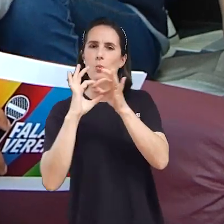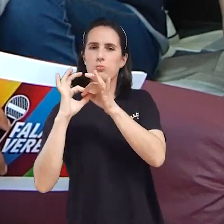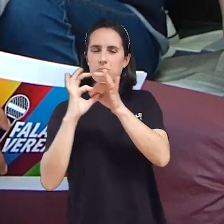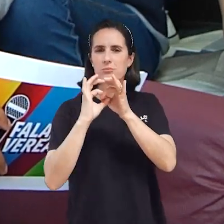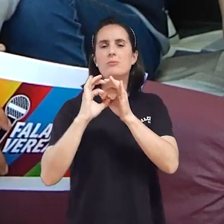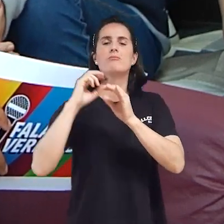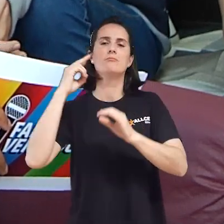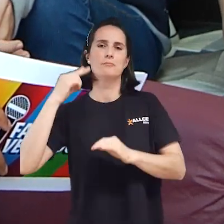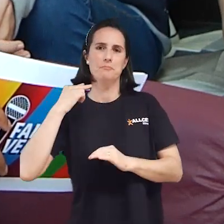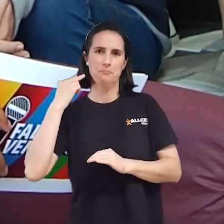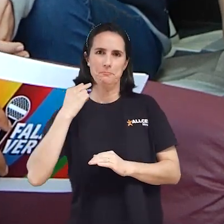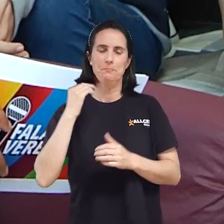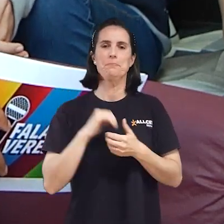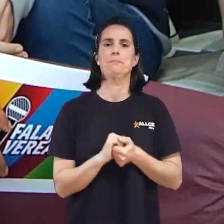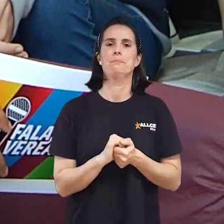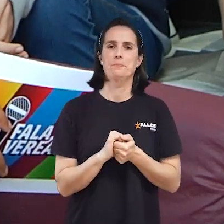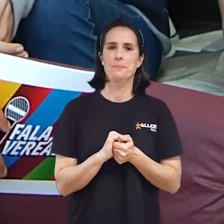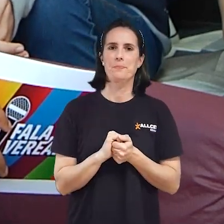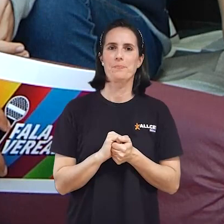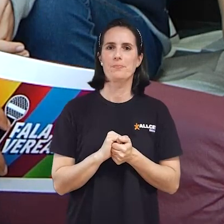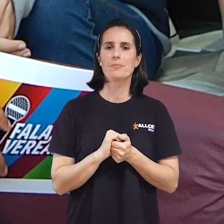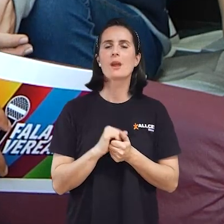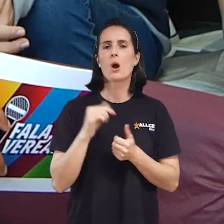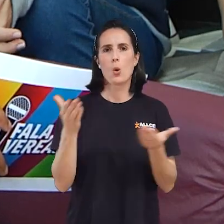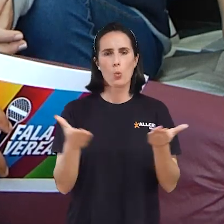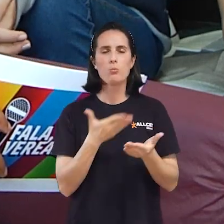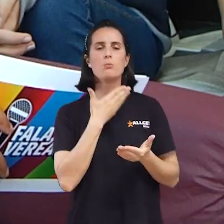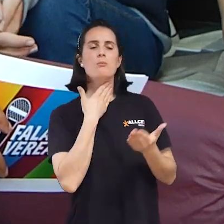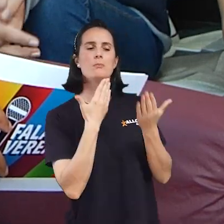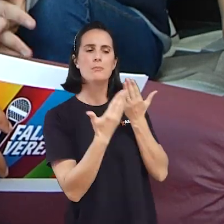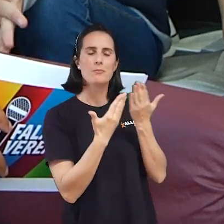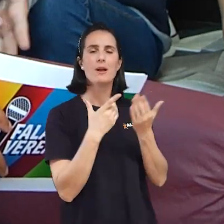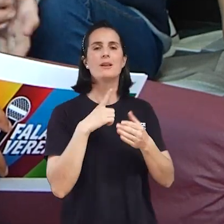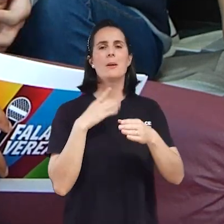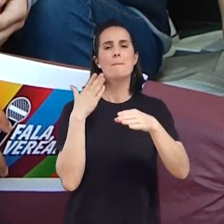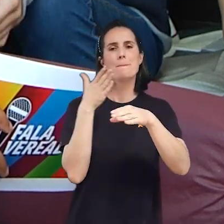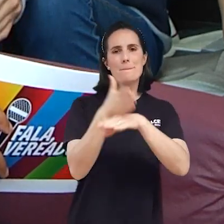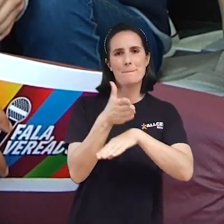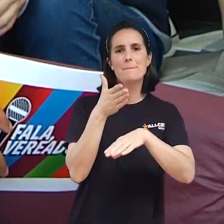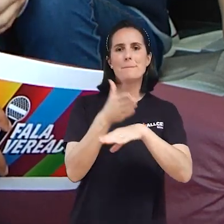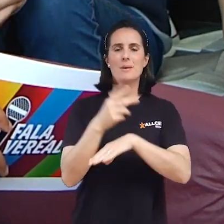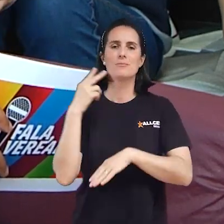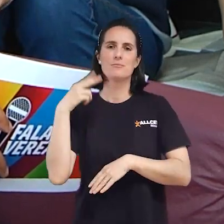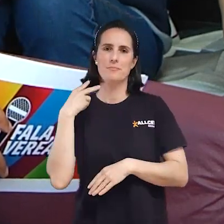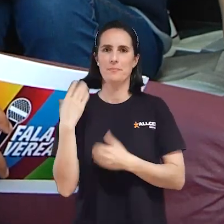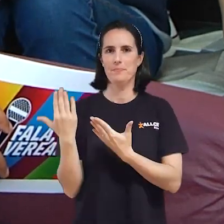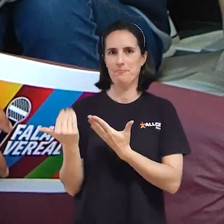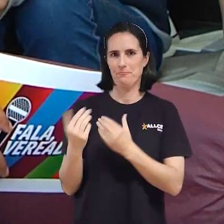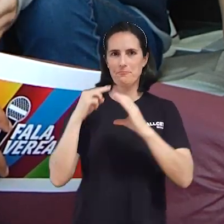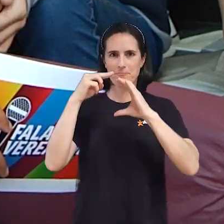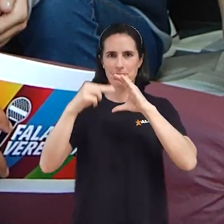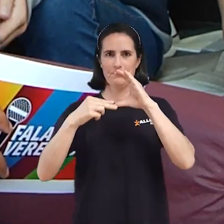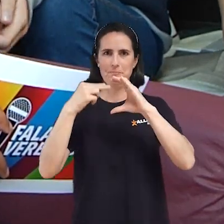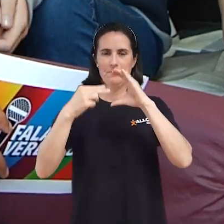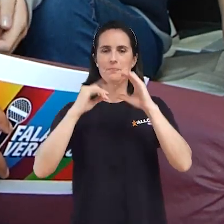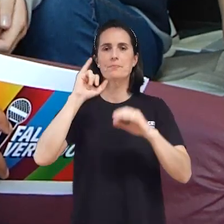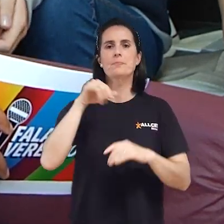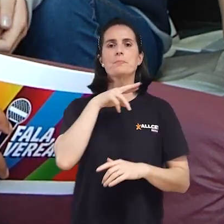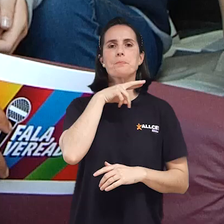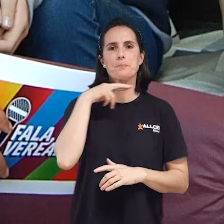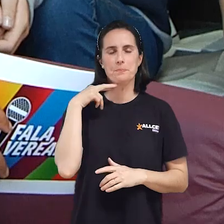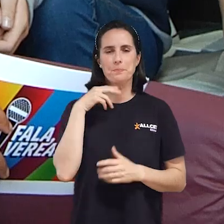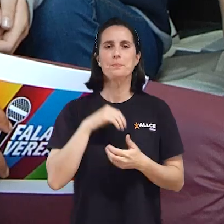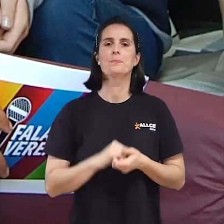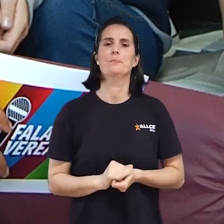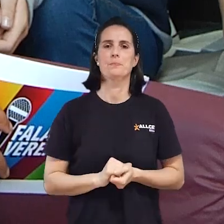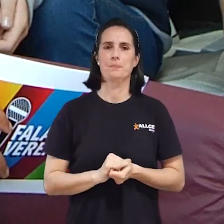aproximar a comunidade jaraguaense dos nossos vereadores. Este nosso bate-papo tem a participação dos vereadores mirins da Câmara